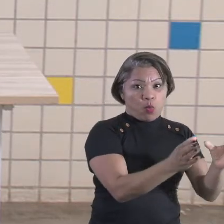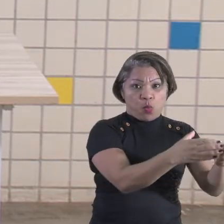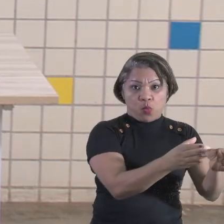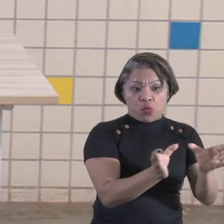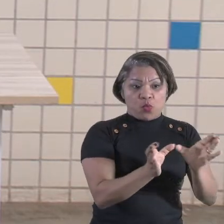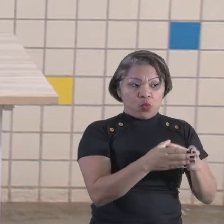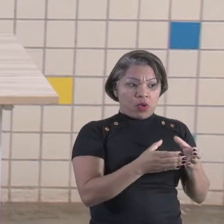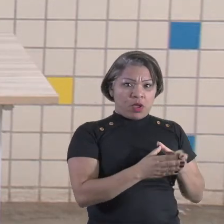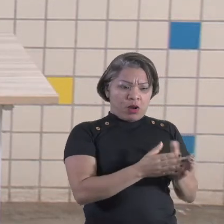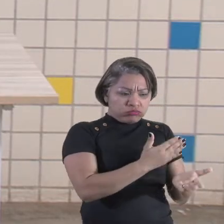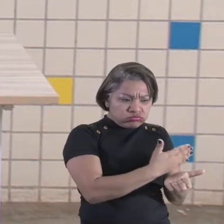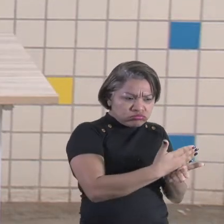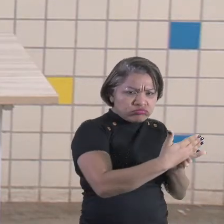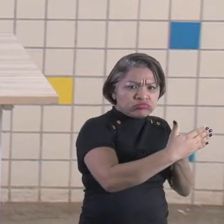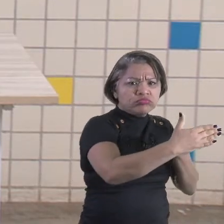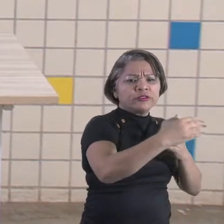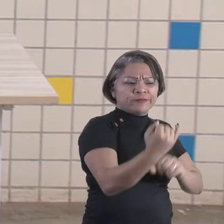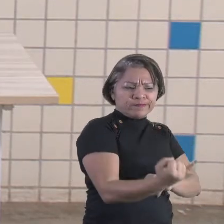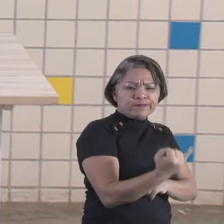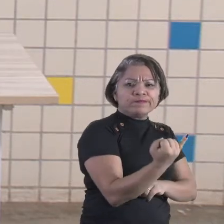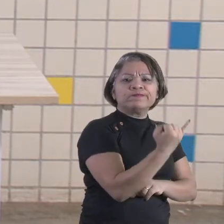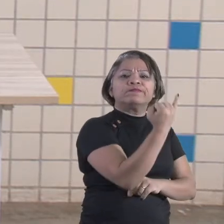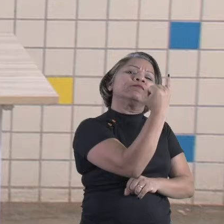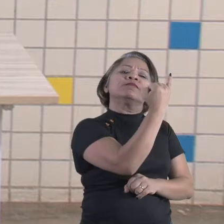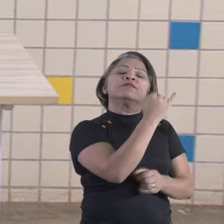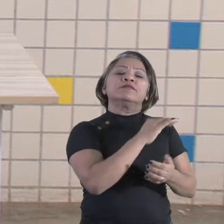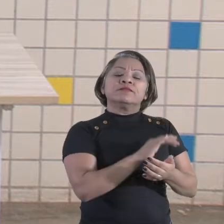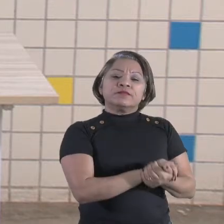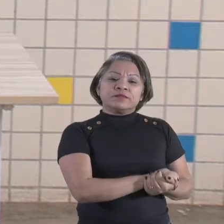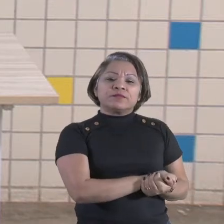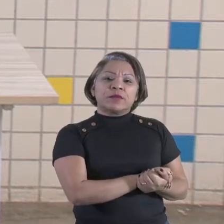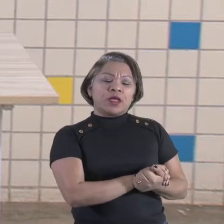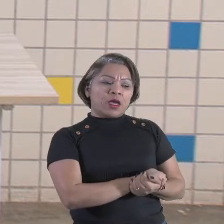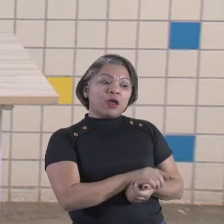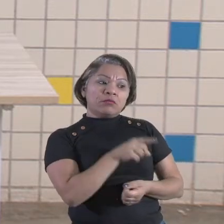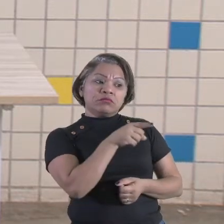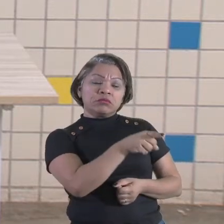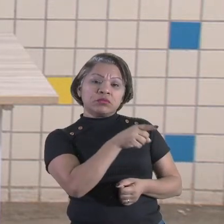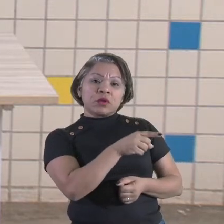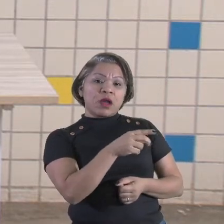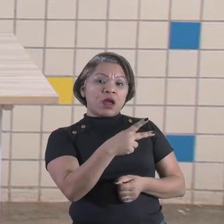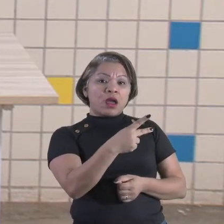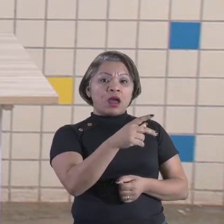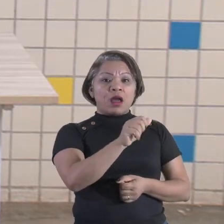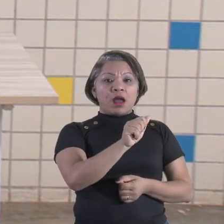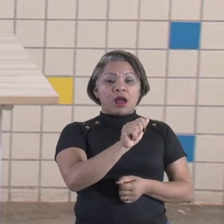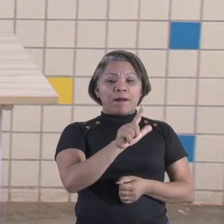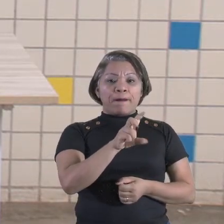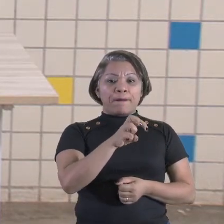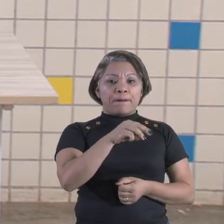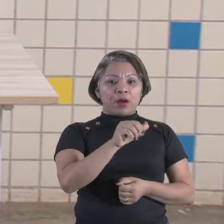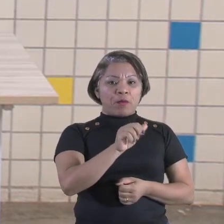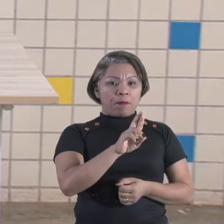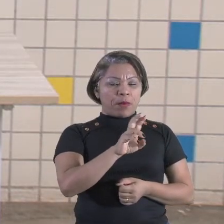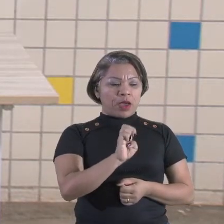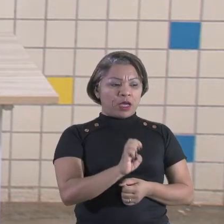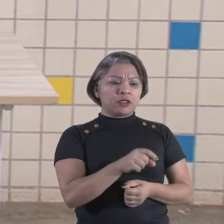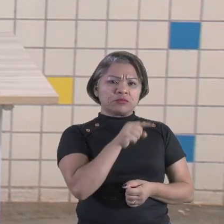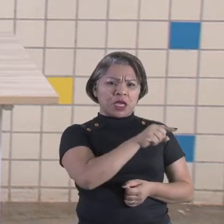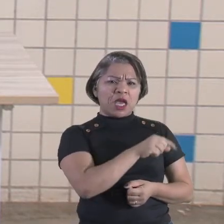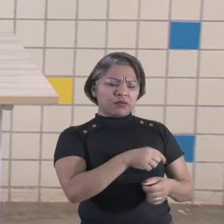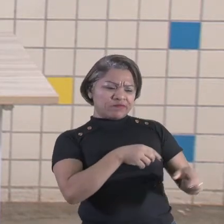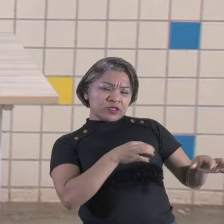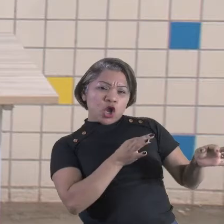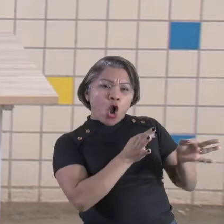mais importantes, tanto o quilombo dos Palmares por esse motivo, porque eles se organizavam e libertavam